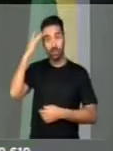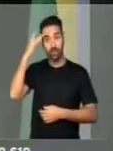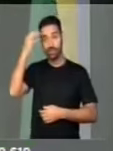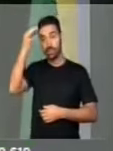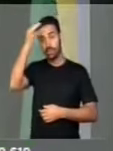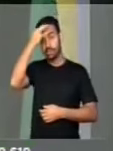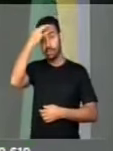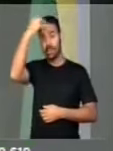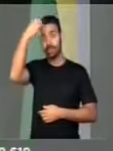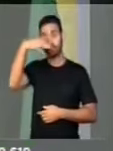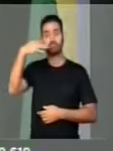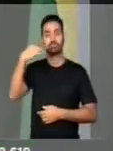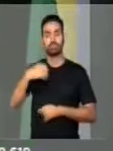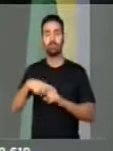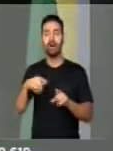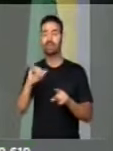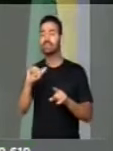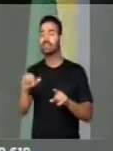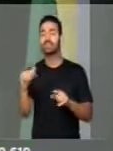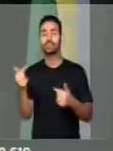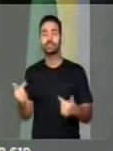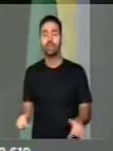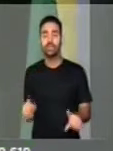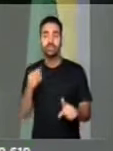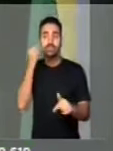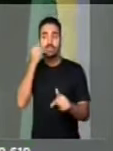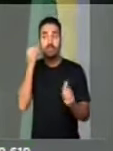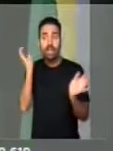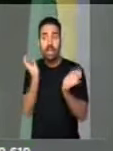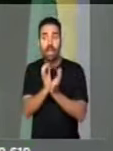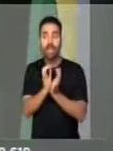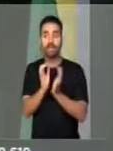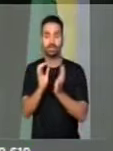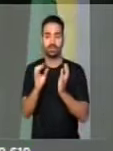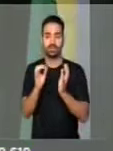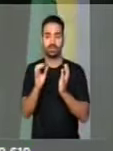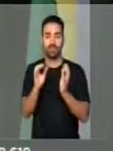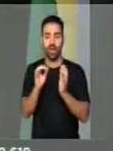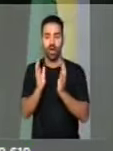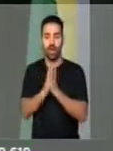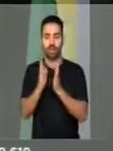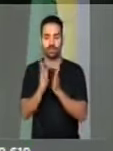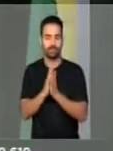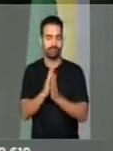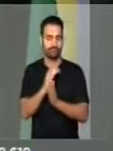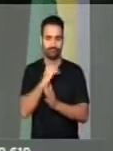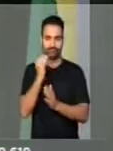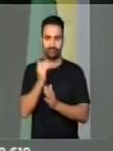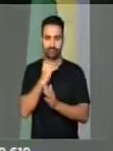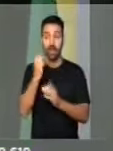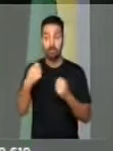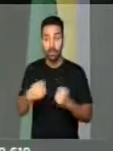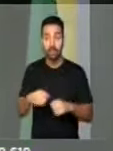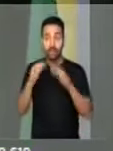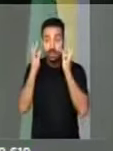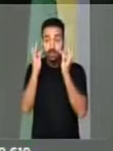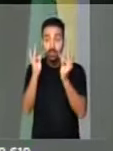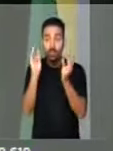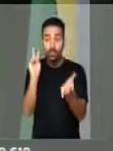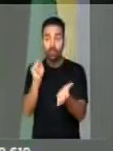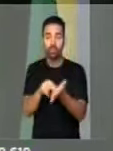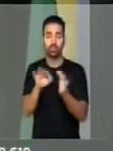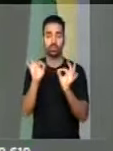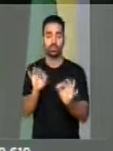Espírito, e não fazer a experiência do grupo de oração, não cola mais. Temos que dar esse testemunho, porque cada